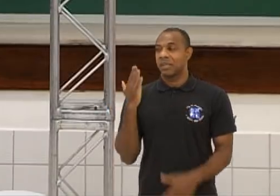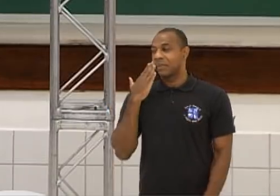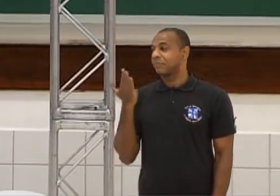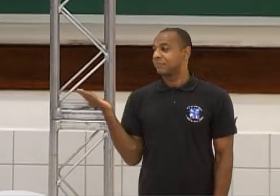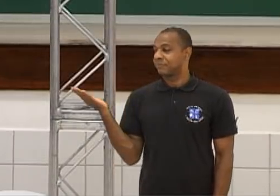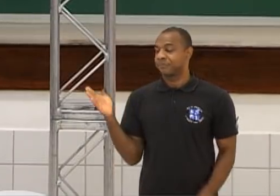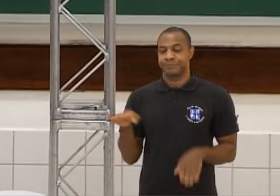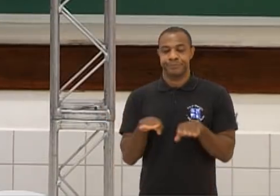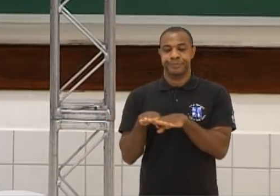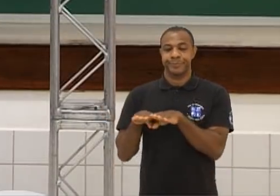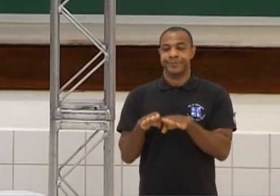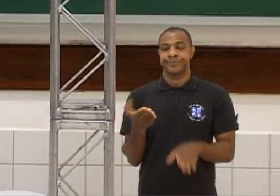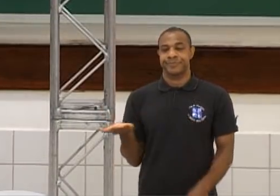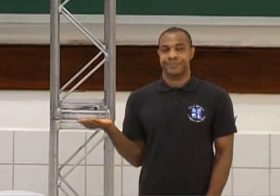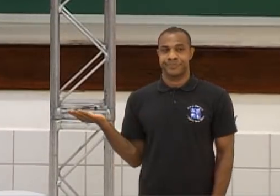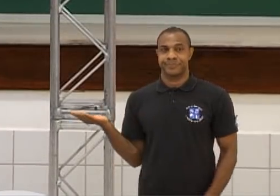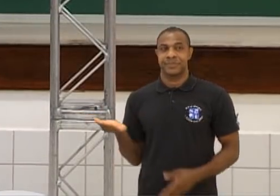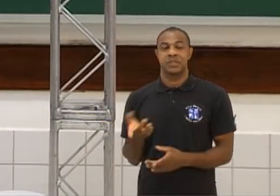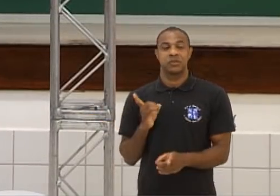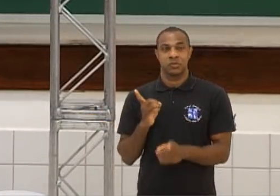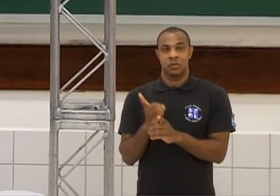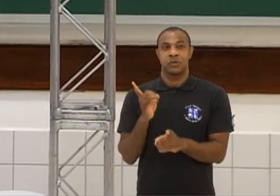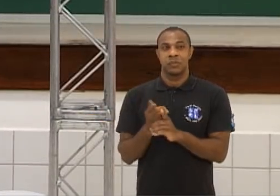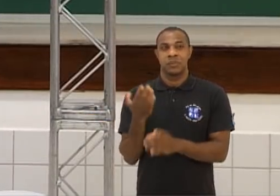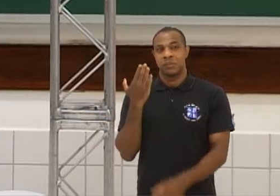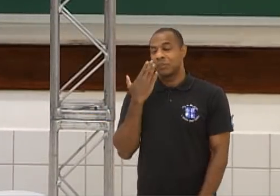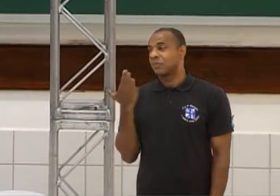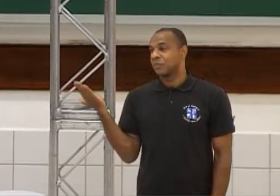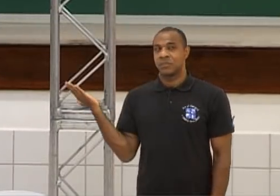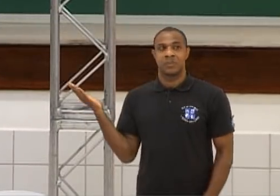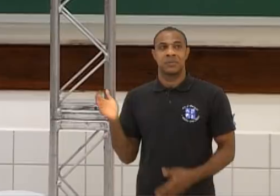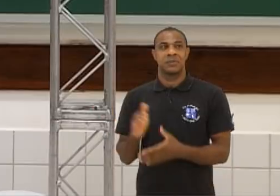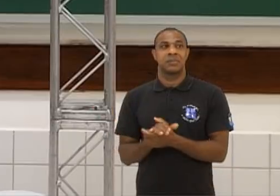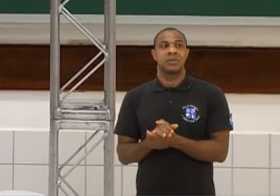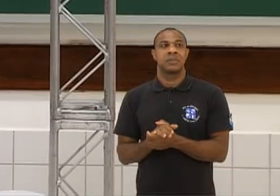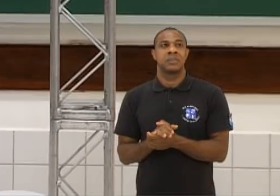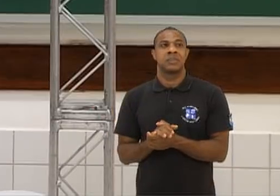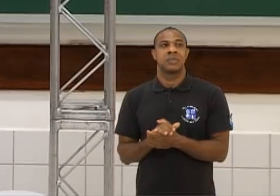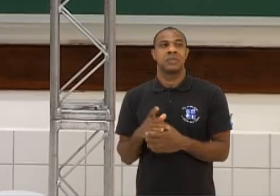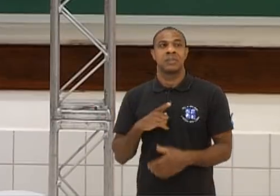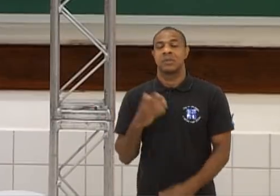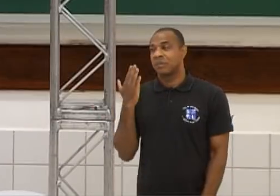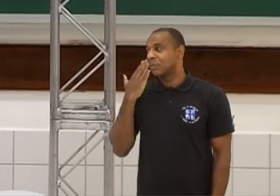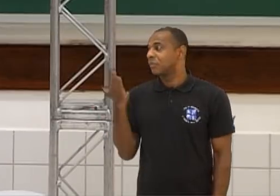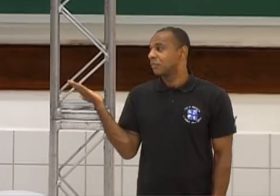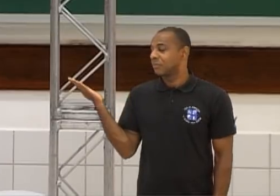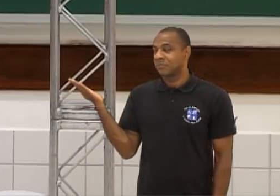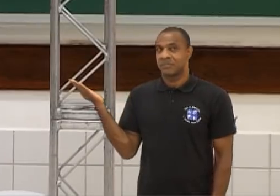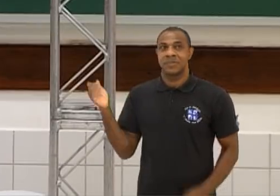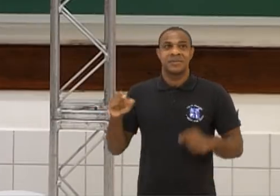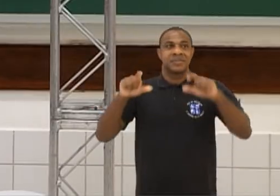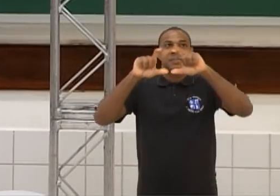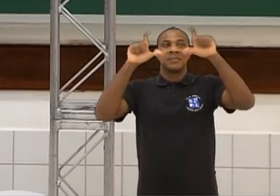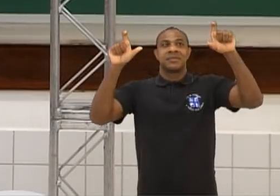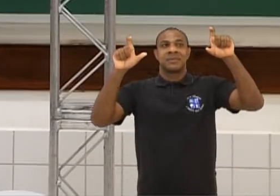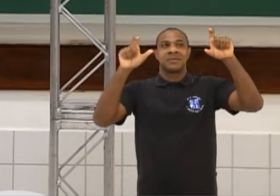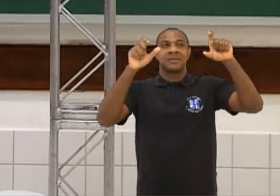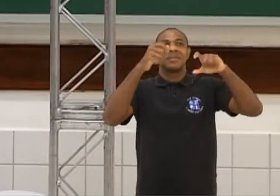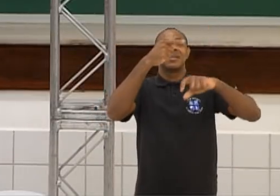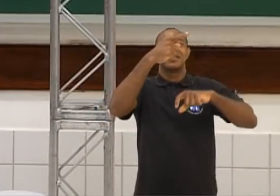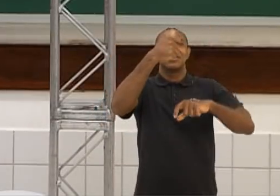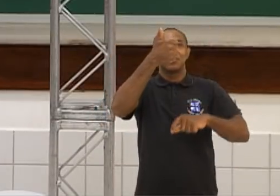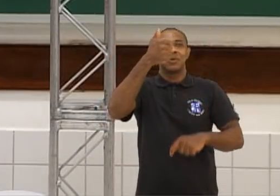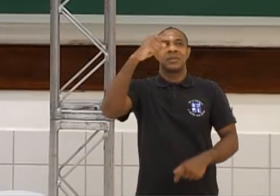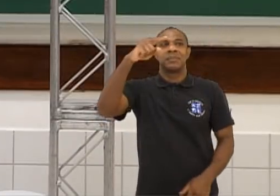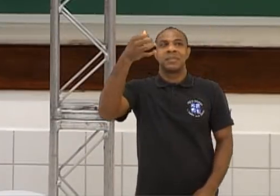Então, nós descobrimos que daqueles 4 números que foram dados no enunciado, o menos 6,